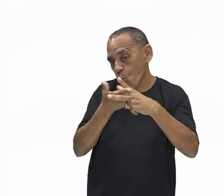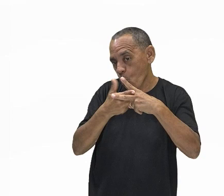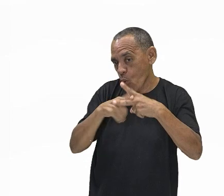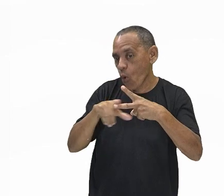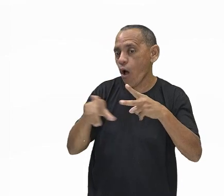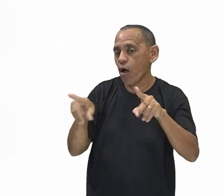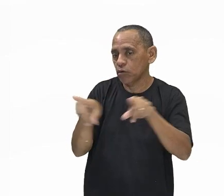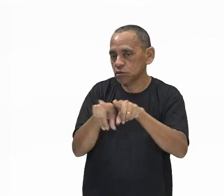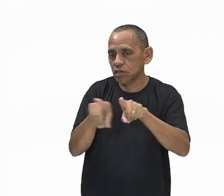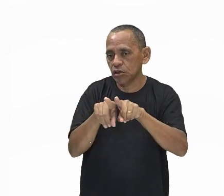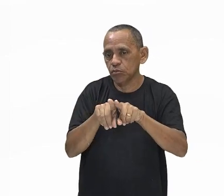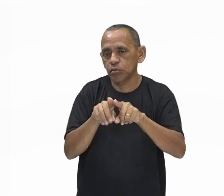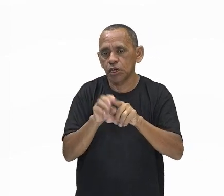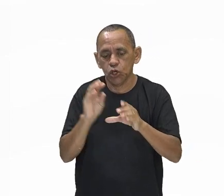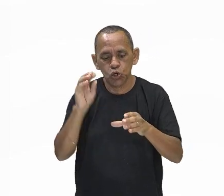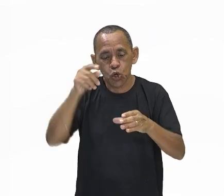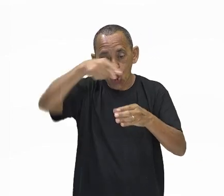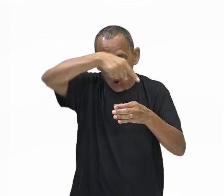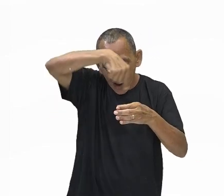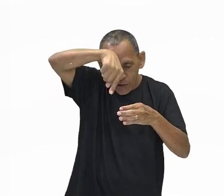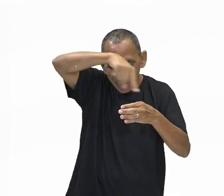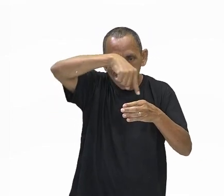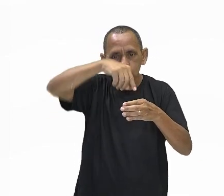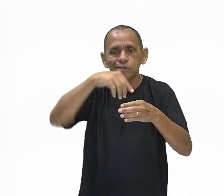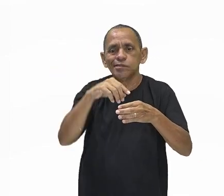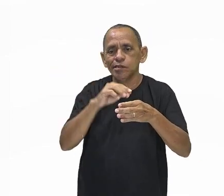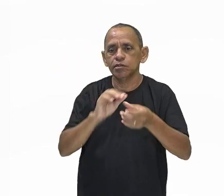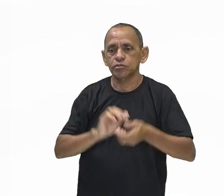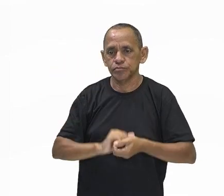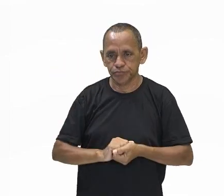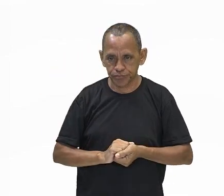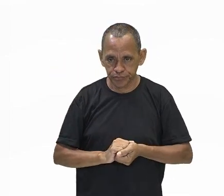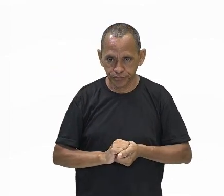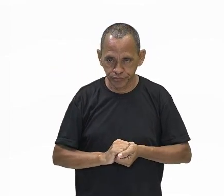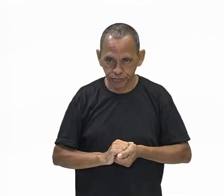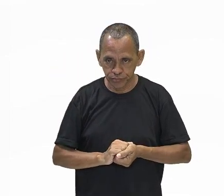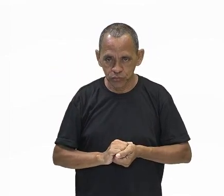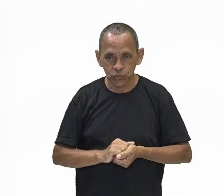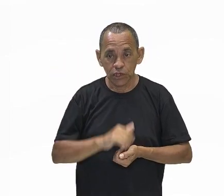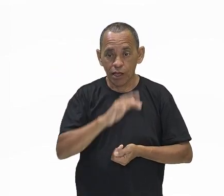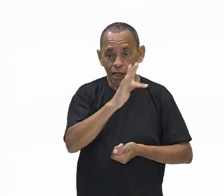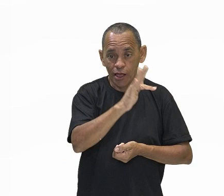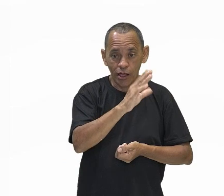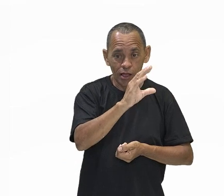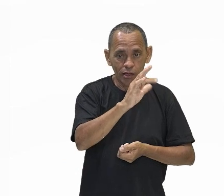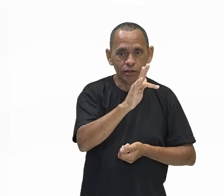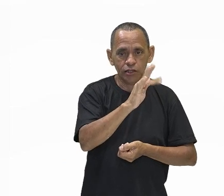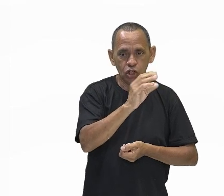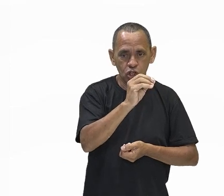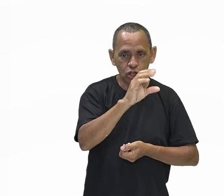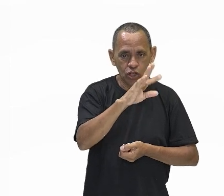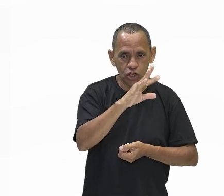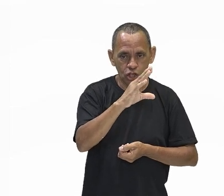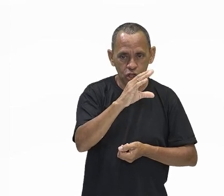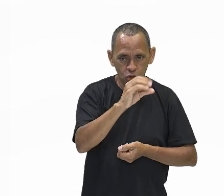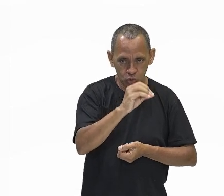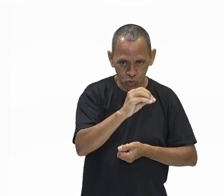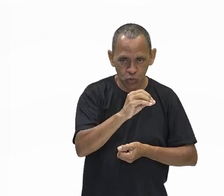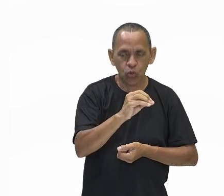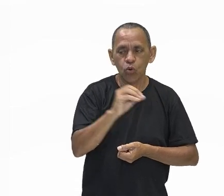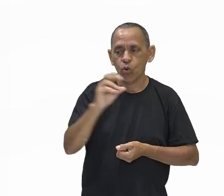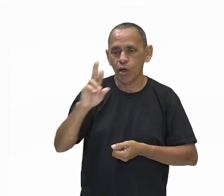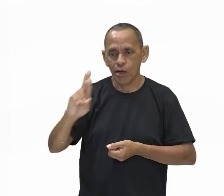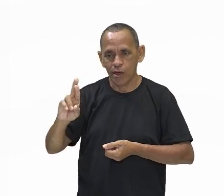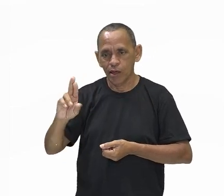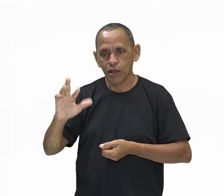até o centro de curvatura dos espelhos esféricos. F é o foco e R é o raio, tá certo?